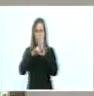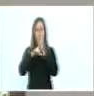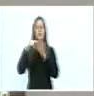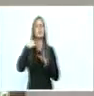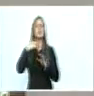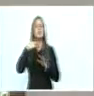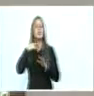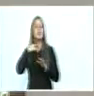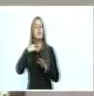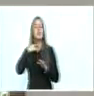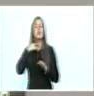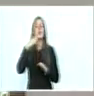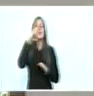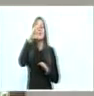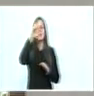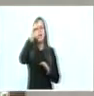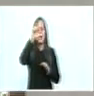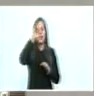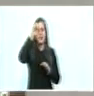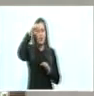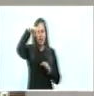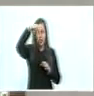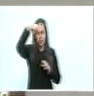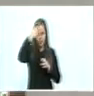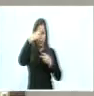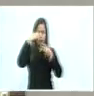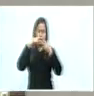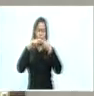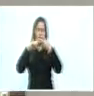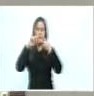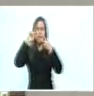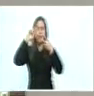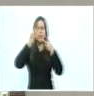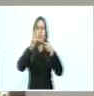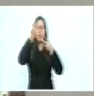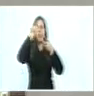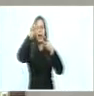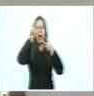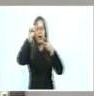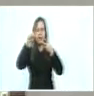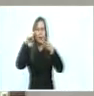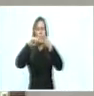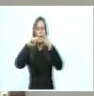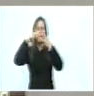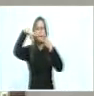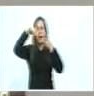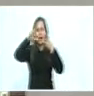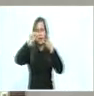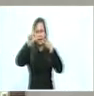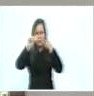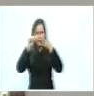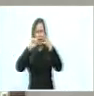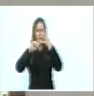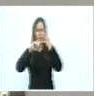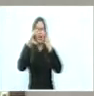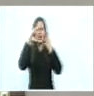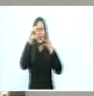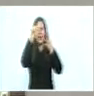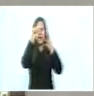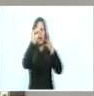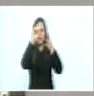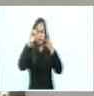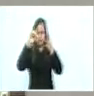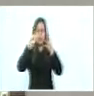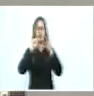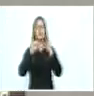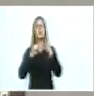do Citrocel, o Arlen Santiago, Carlos Pimenta, a Marília Campos, o Dilson Homelo e o Cássio